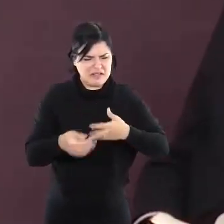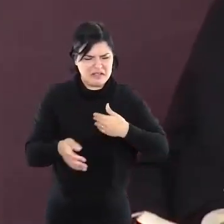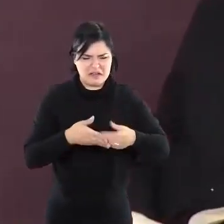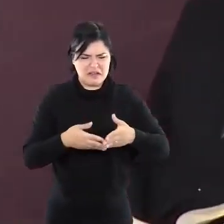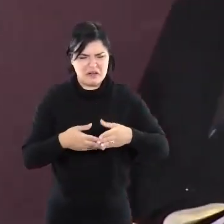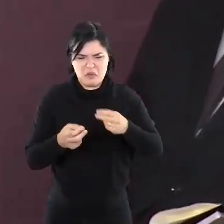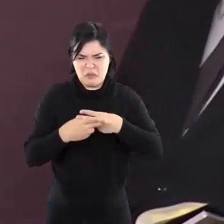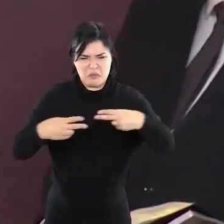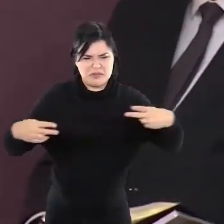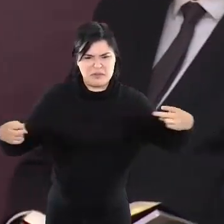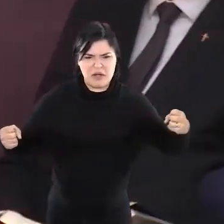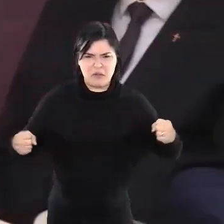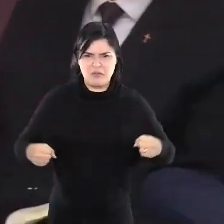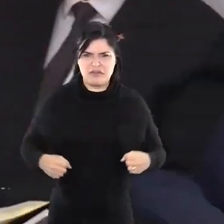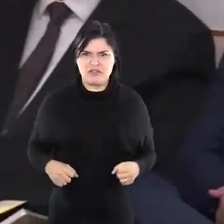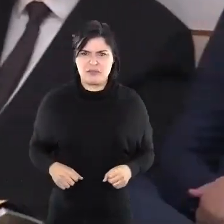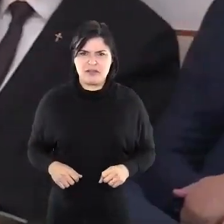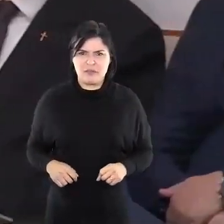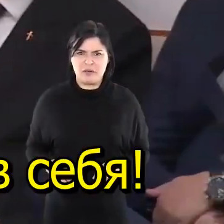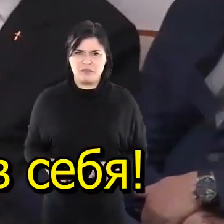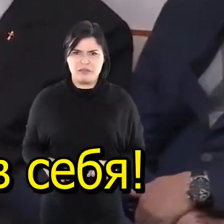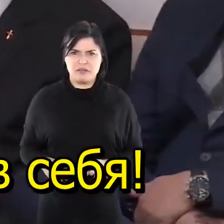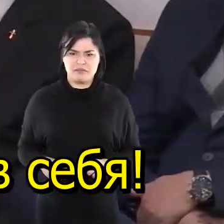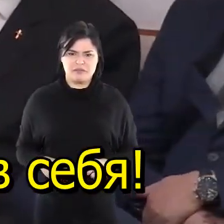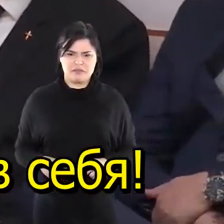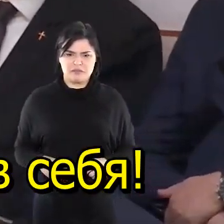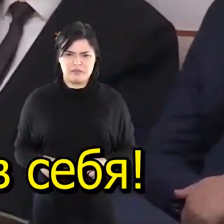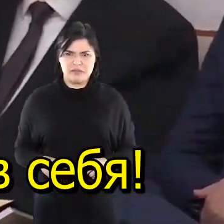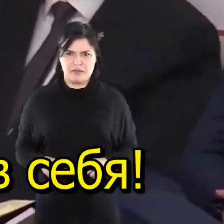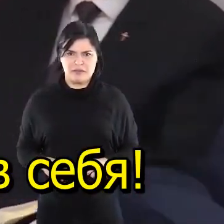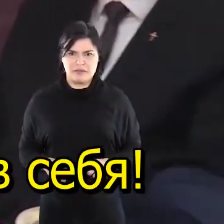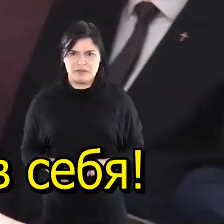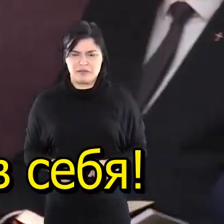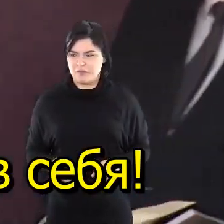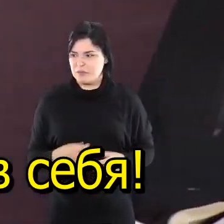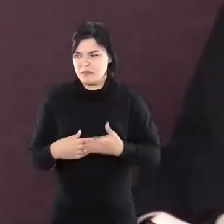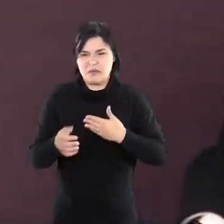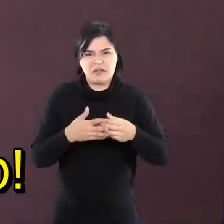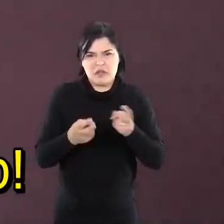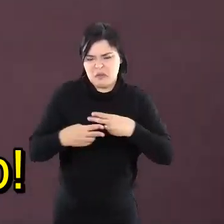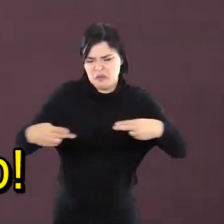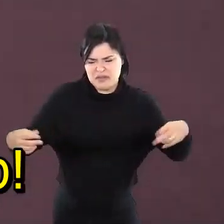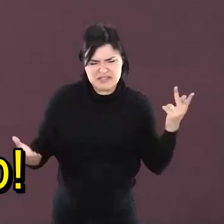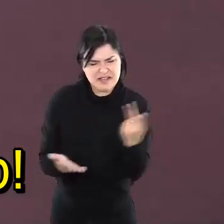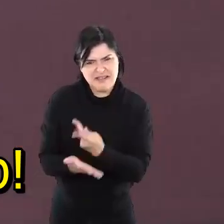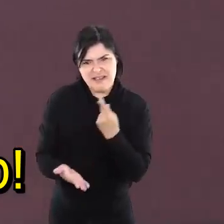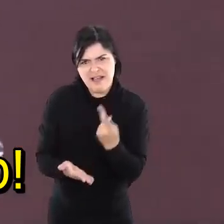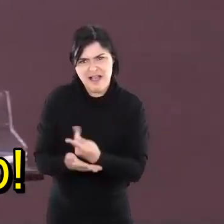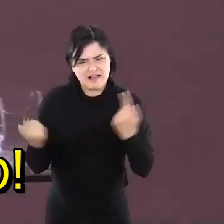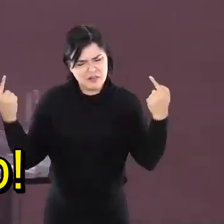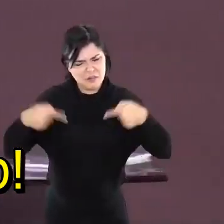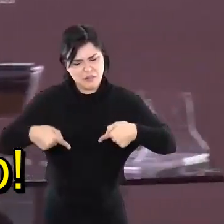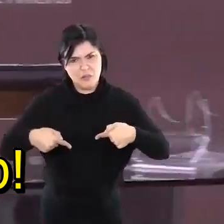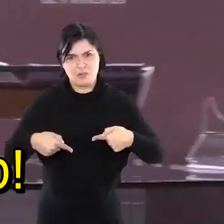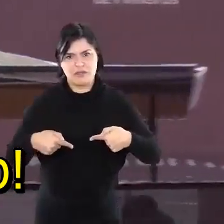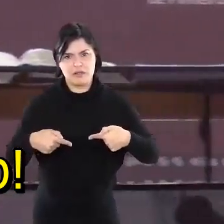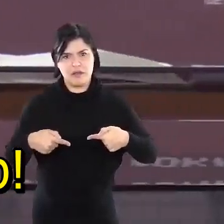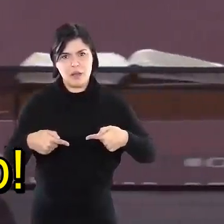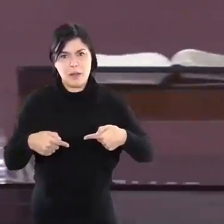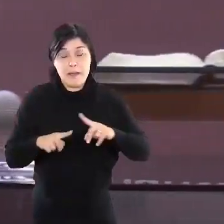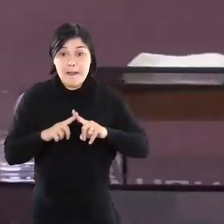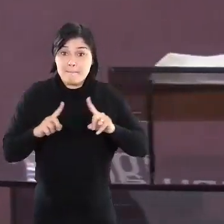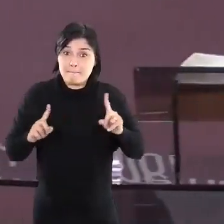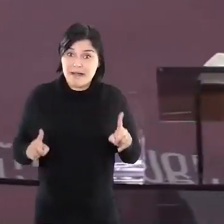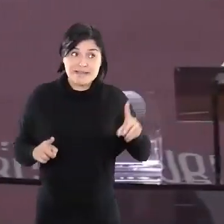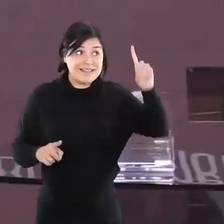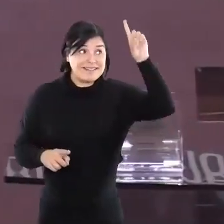pode pemba, pode fazer tudo contra você. Contra o povo de Deus não há encantamento.